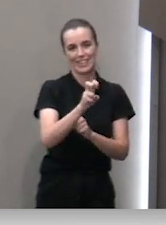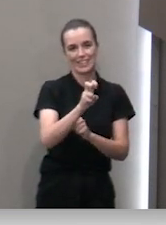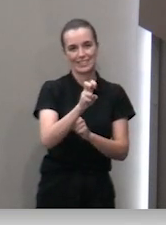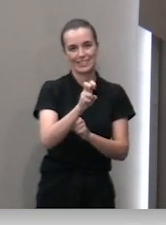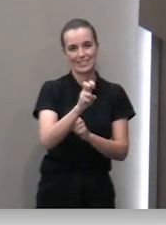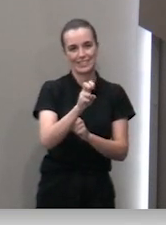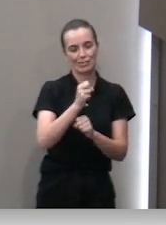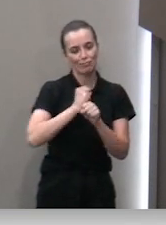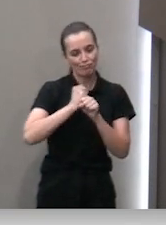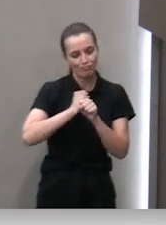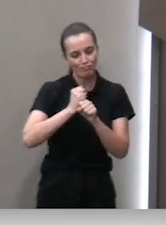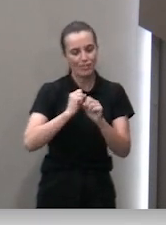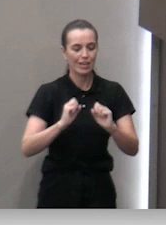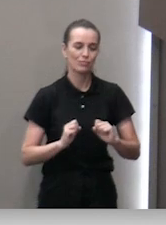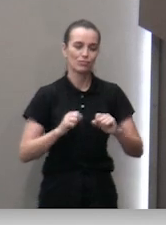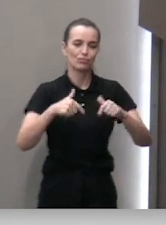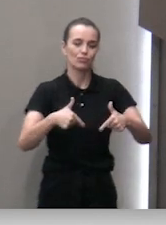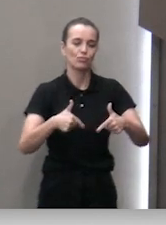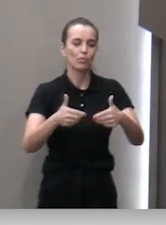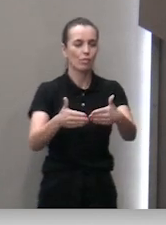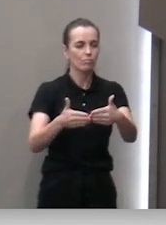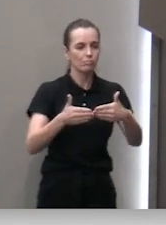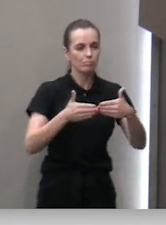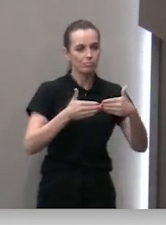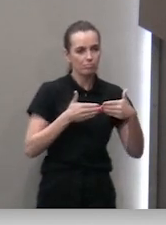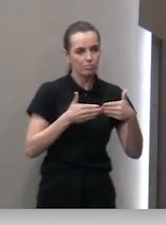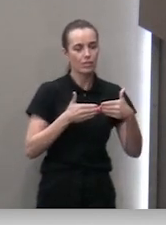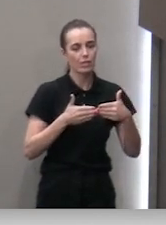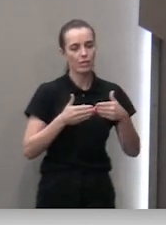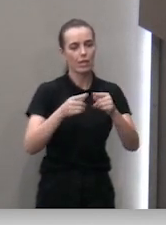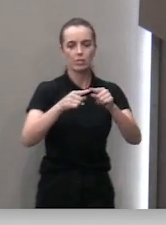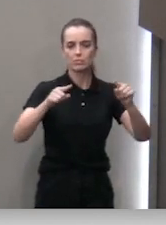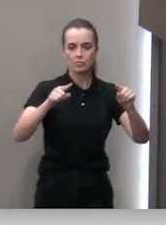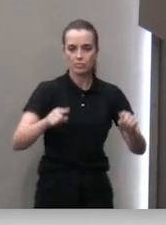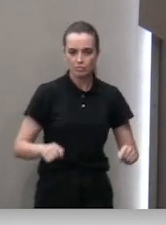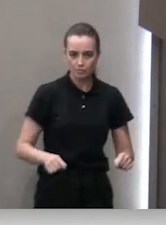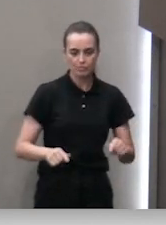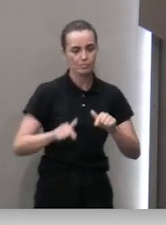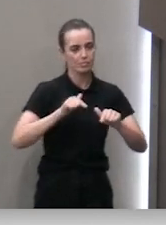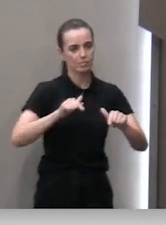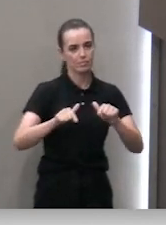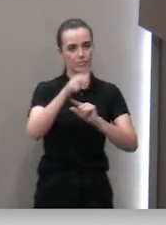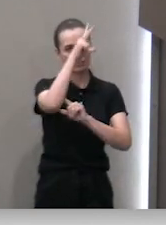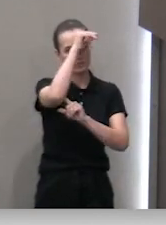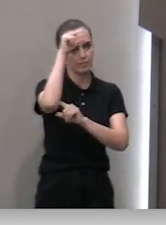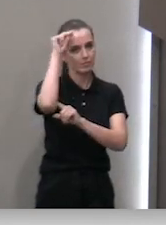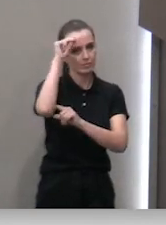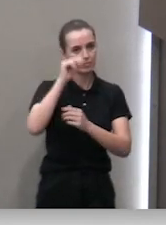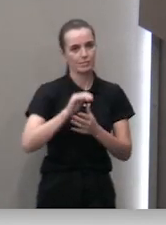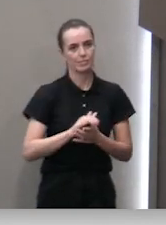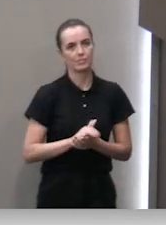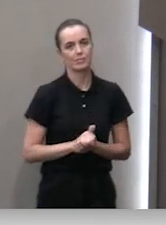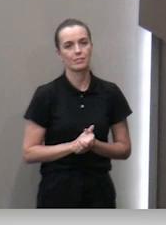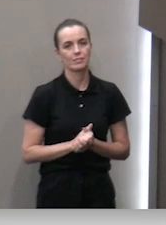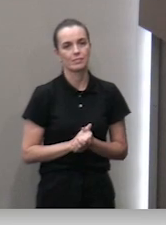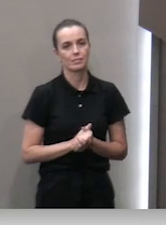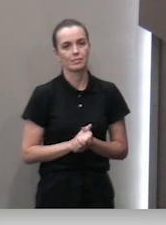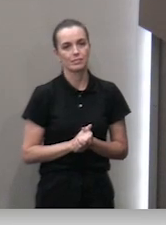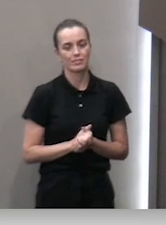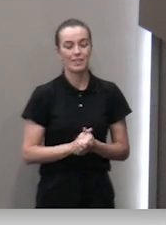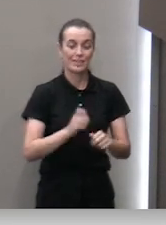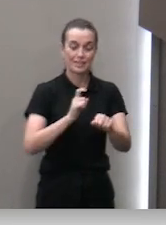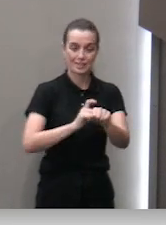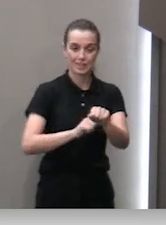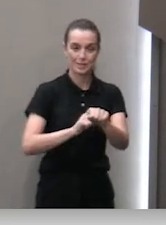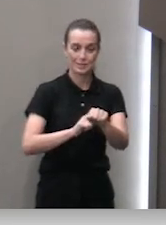na defesa dos interesses dos servidores públicos municipais. Nesse